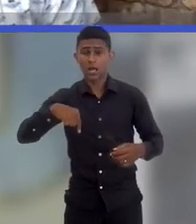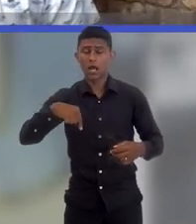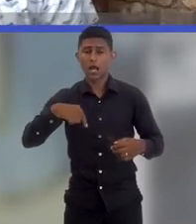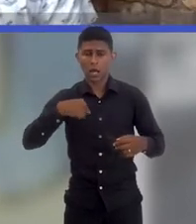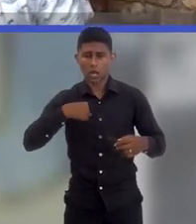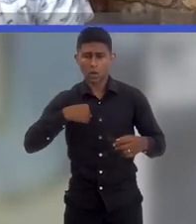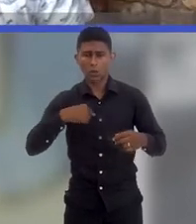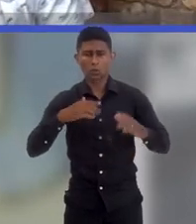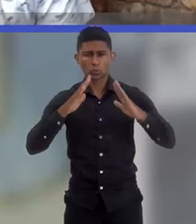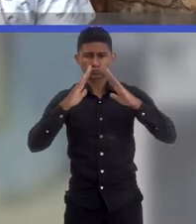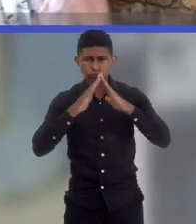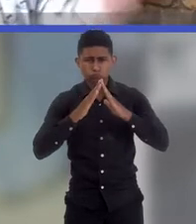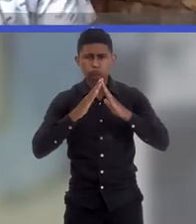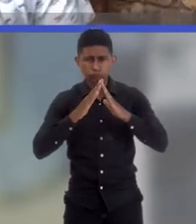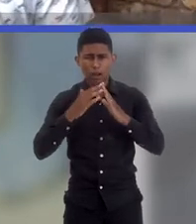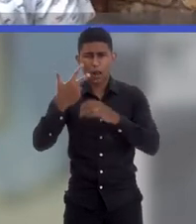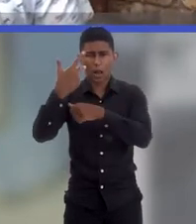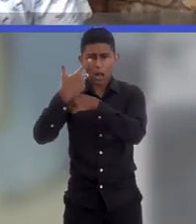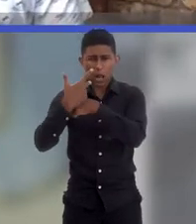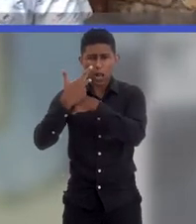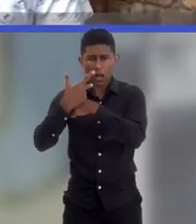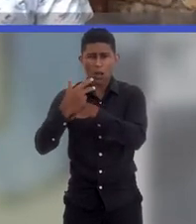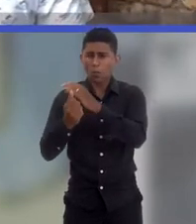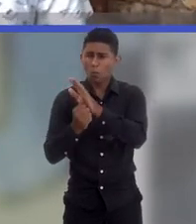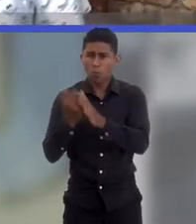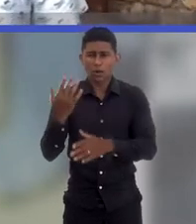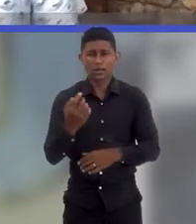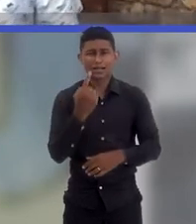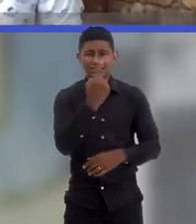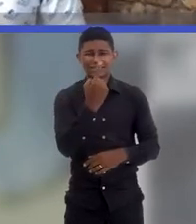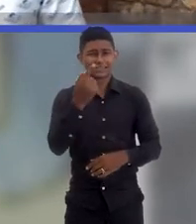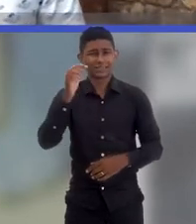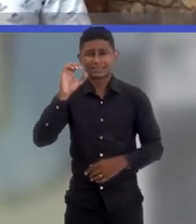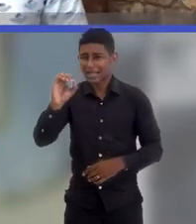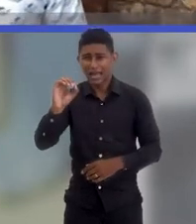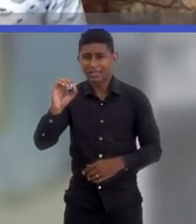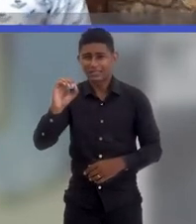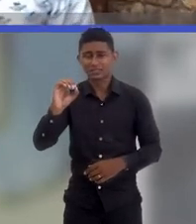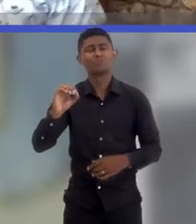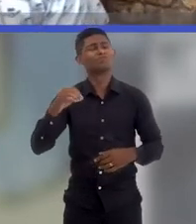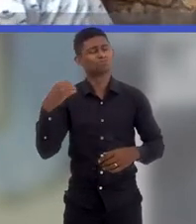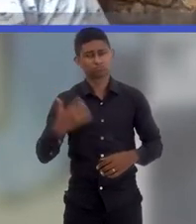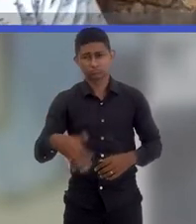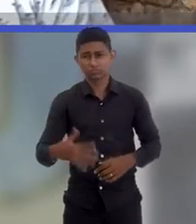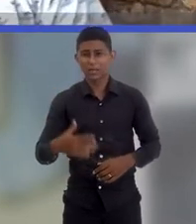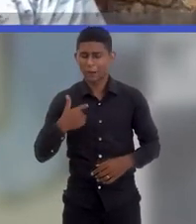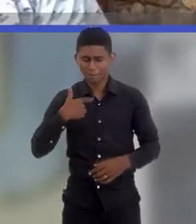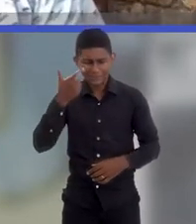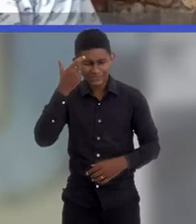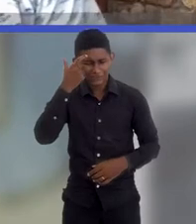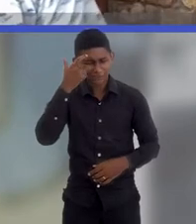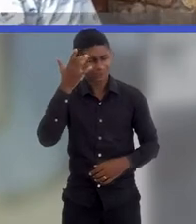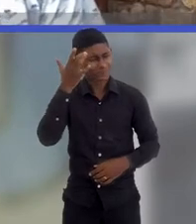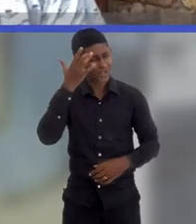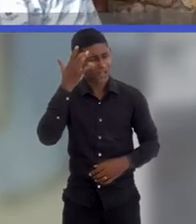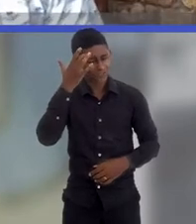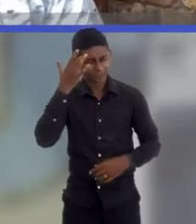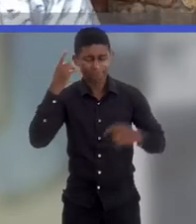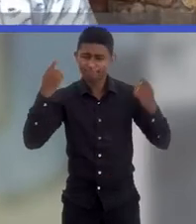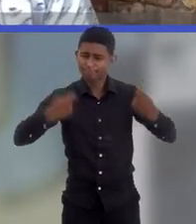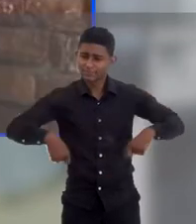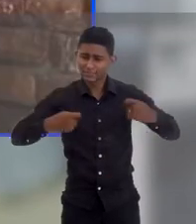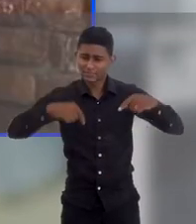mesmo celular com o qual a gente está conversando aqui. E eu falei, caramba, acho que eu preciso ter uma estruturinha mínima, assim,